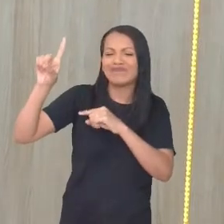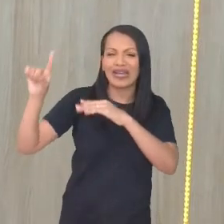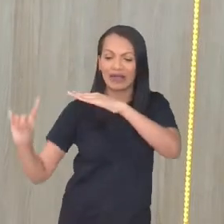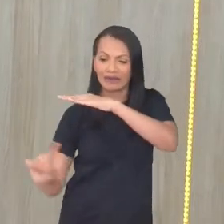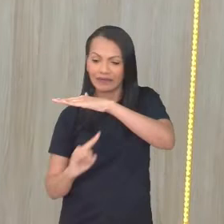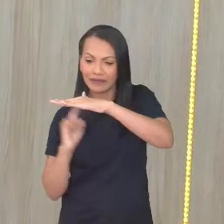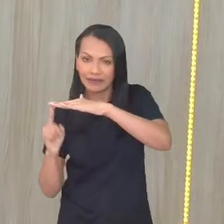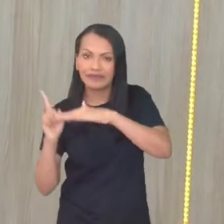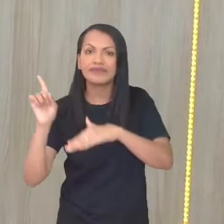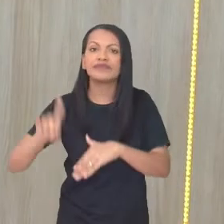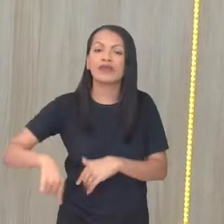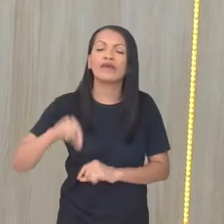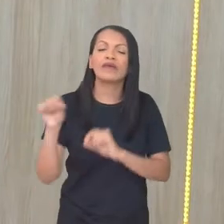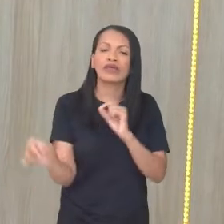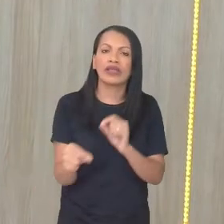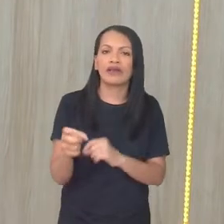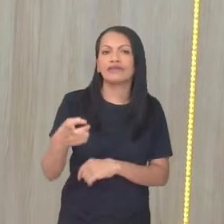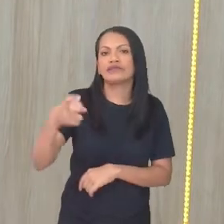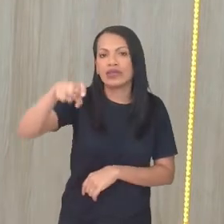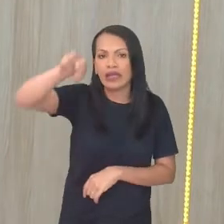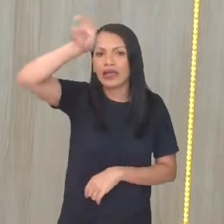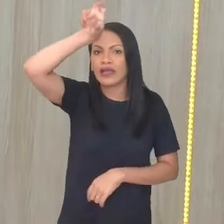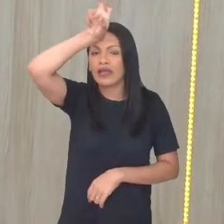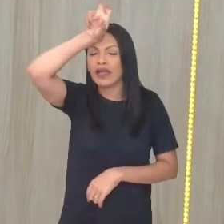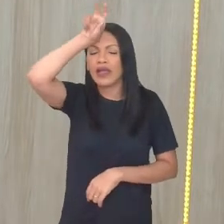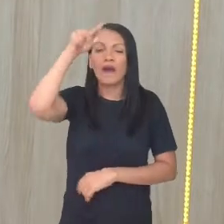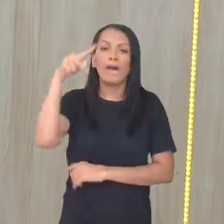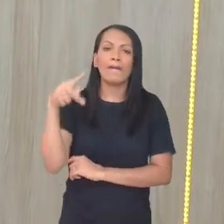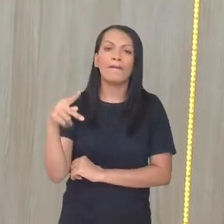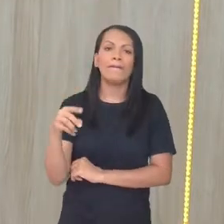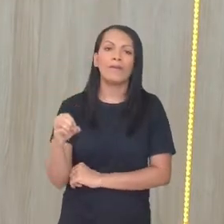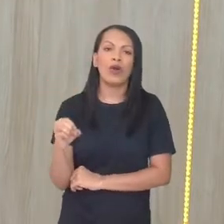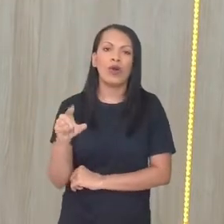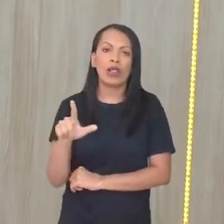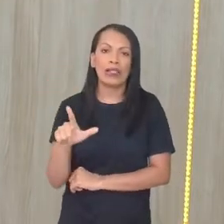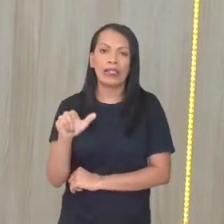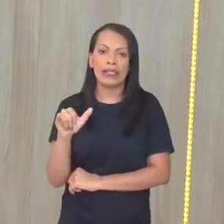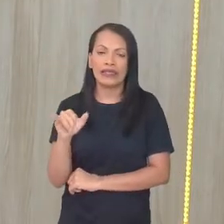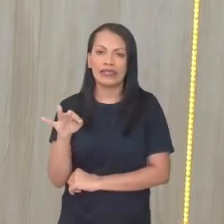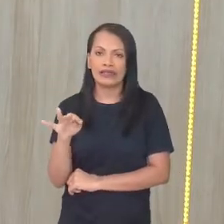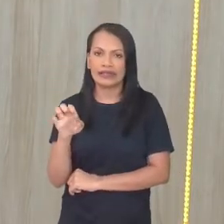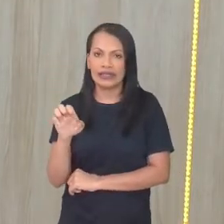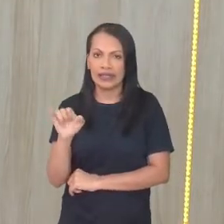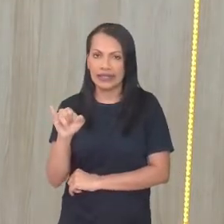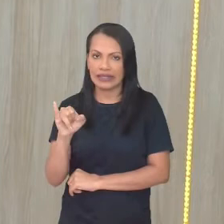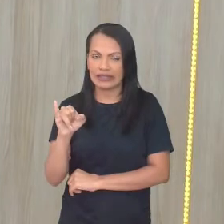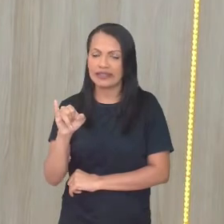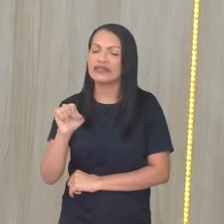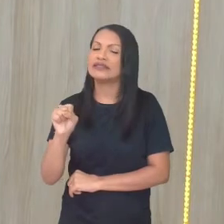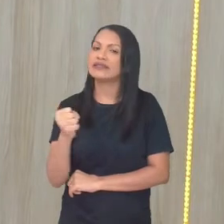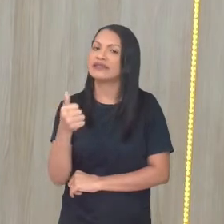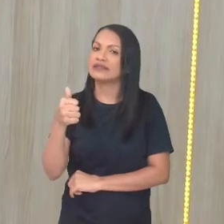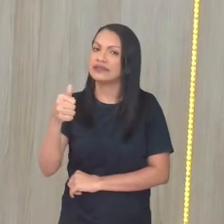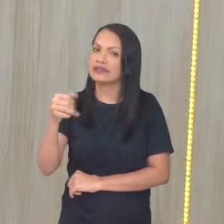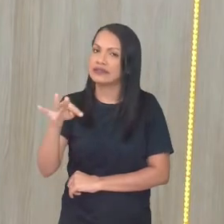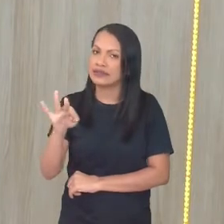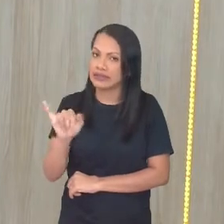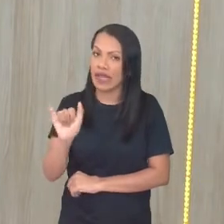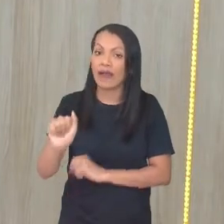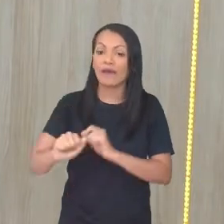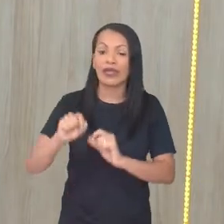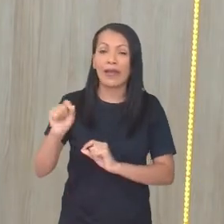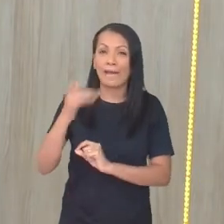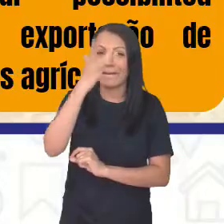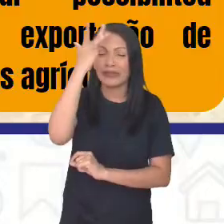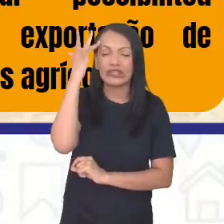eles eram politeístas. Vamos falar disso também daqui para o fim da aula, com mais detalhes. Mas veja, nesse sentido, o que é que a